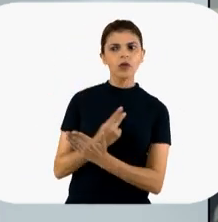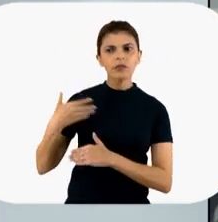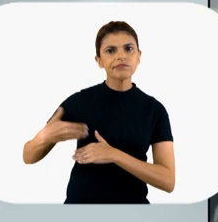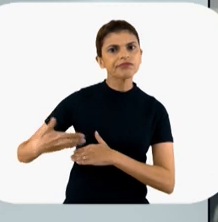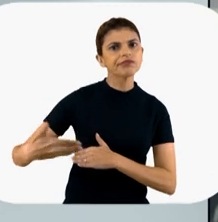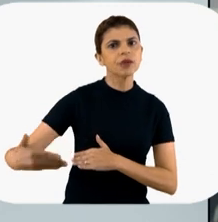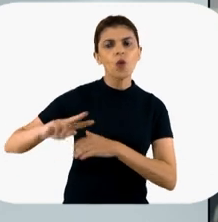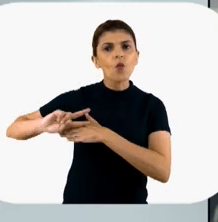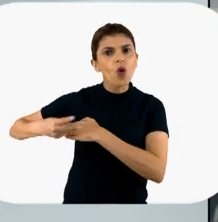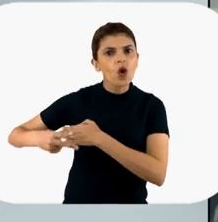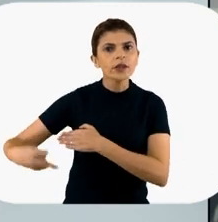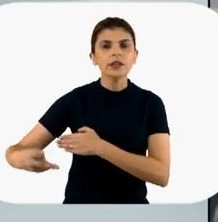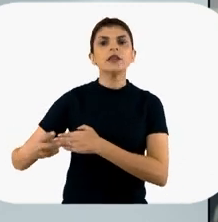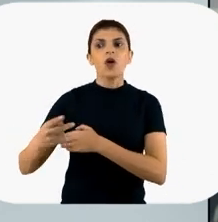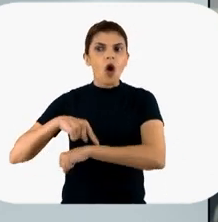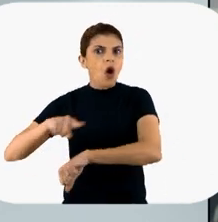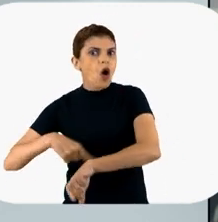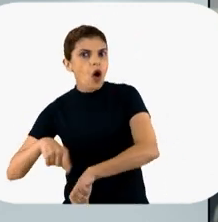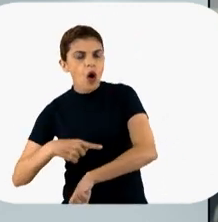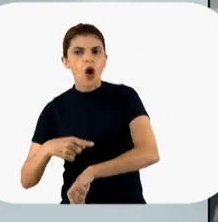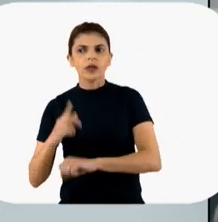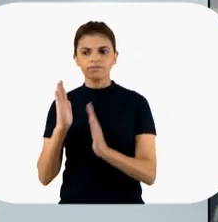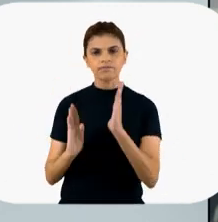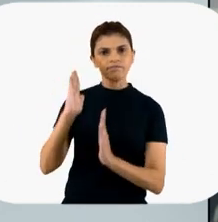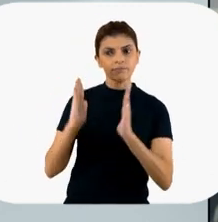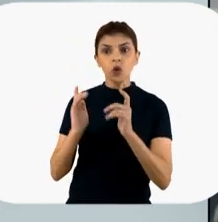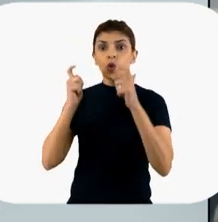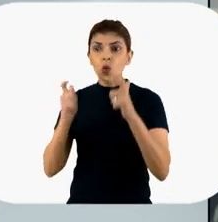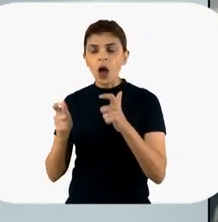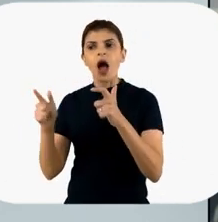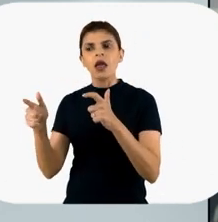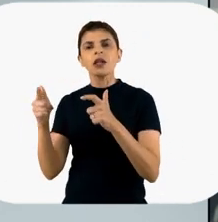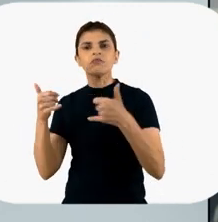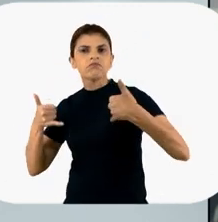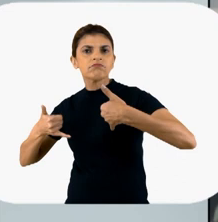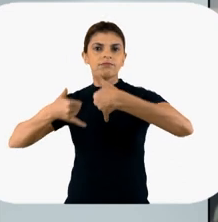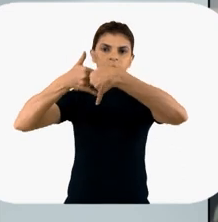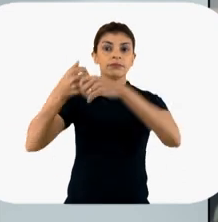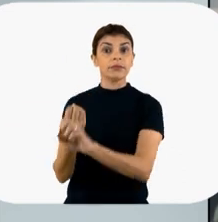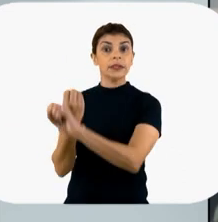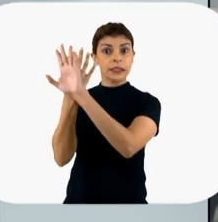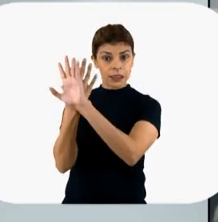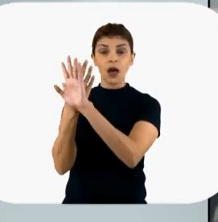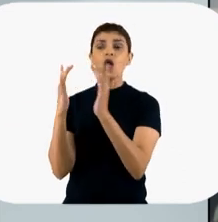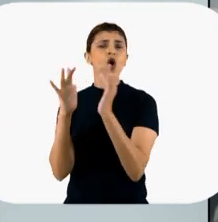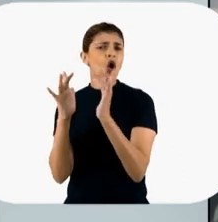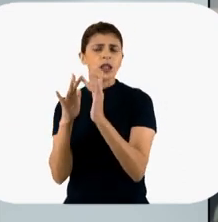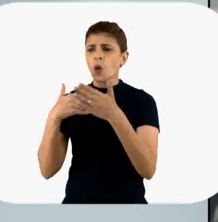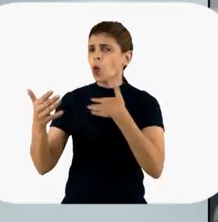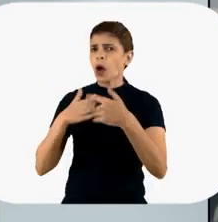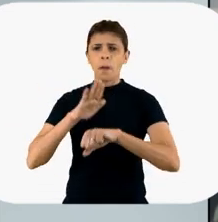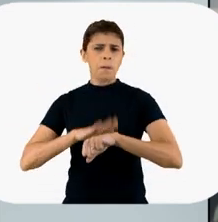vai fazer em caso de piora. Ele tem que ter um lugar para contatar ou para ele poder ir. Isso em